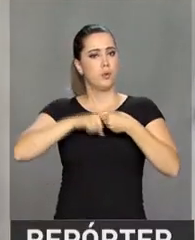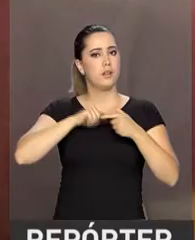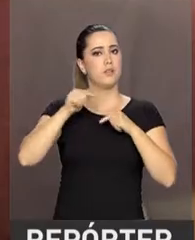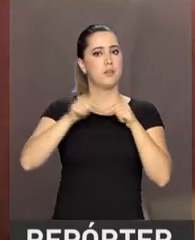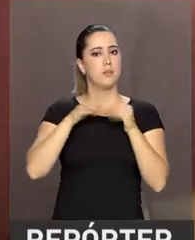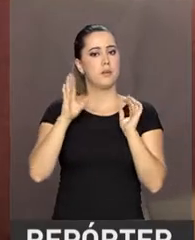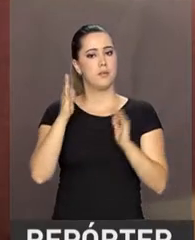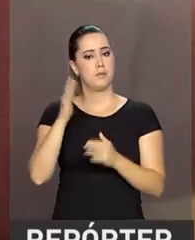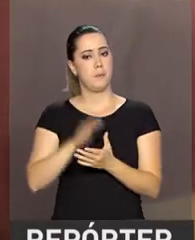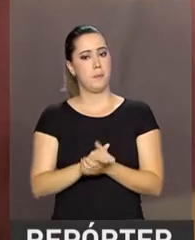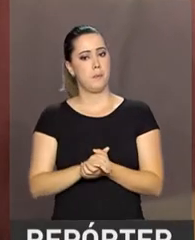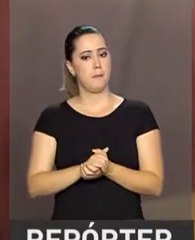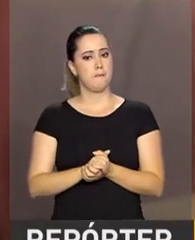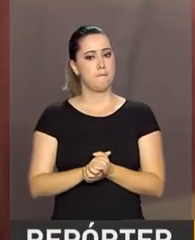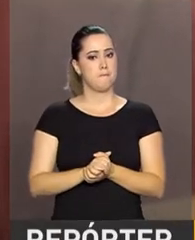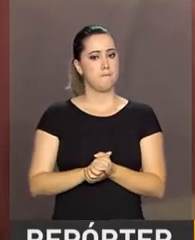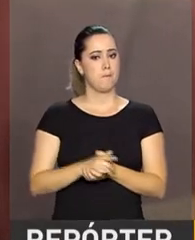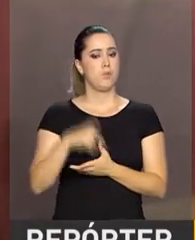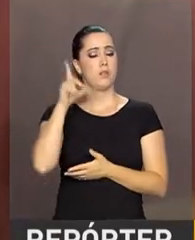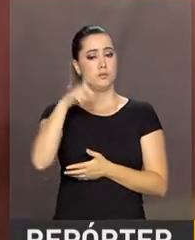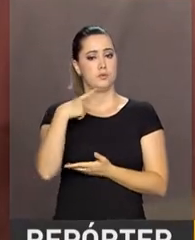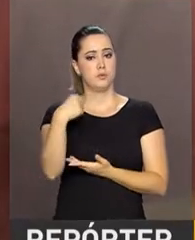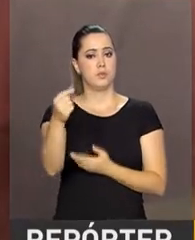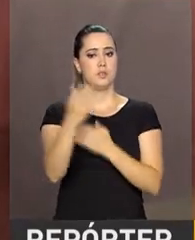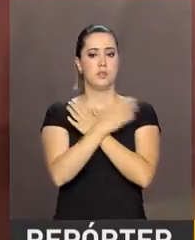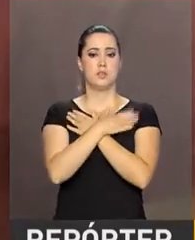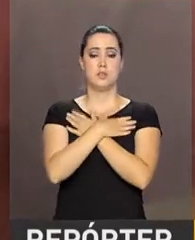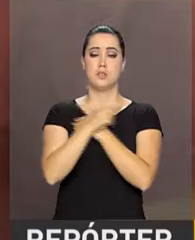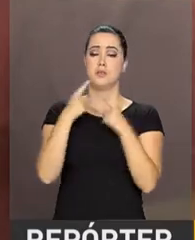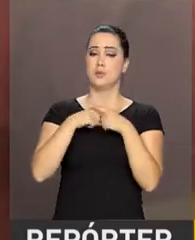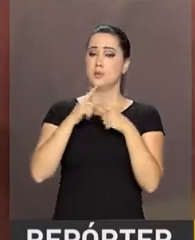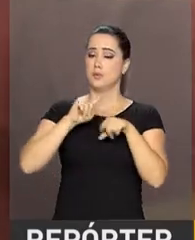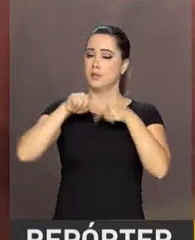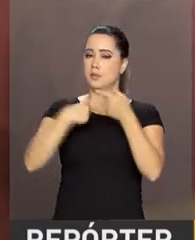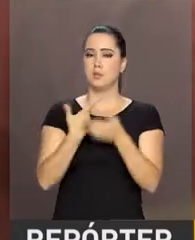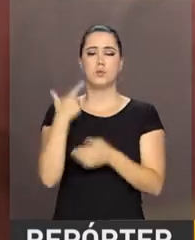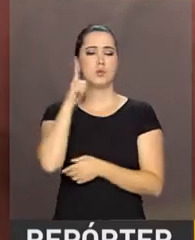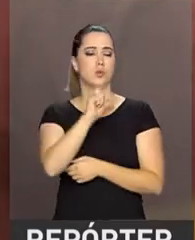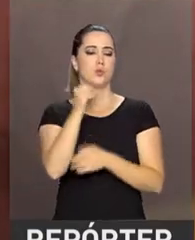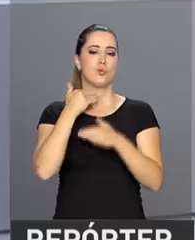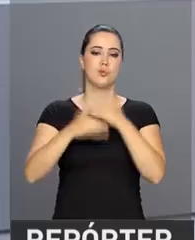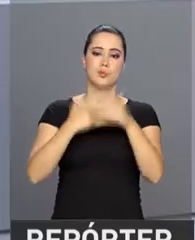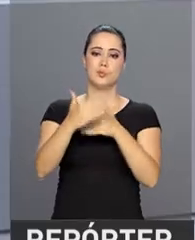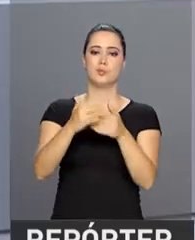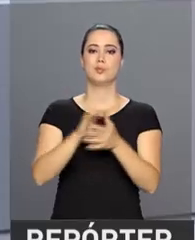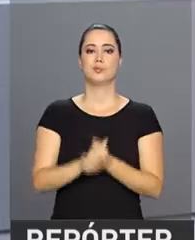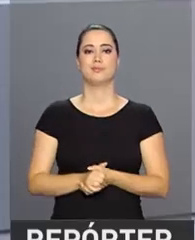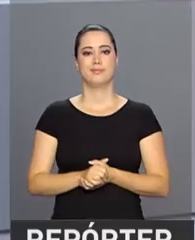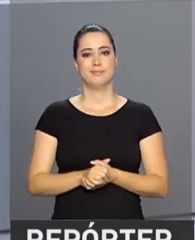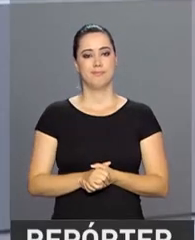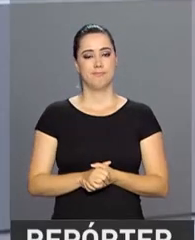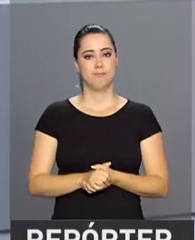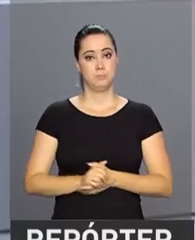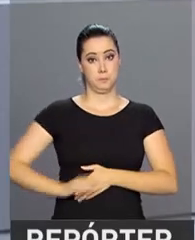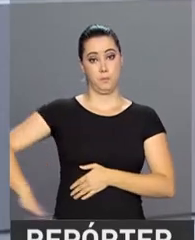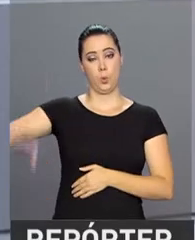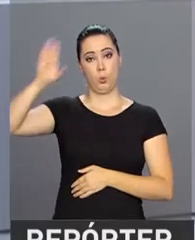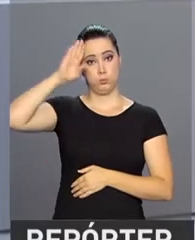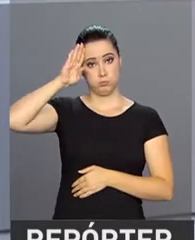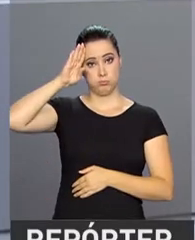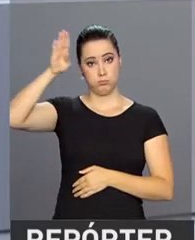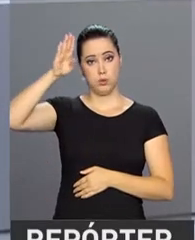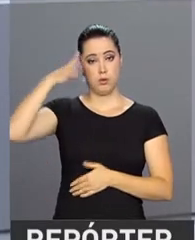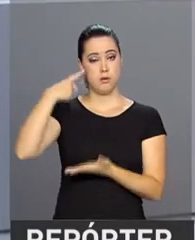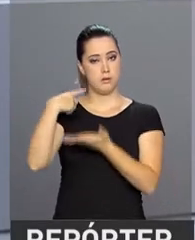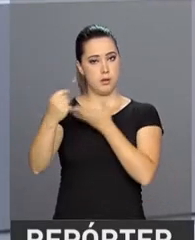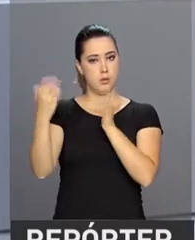trabalhar. É importante sair do desemprego, porque depois o resto a gente conquista. As Forças Armadas